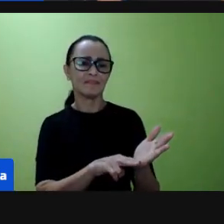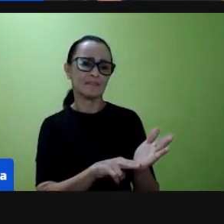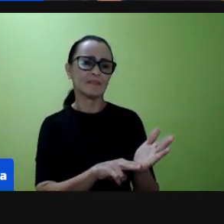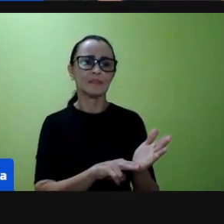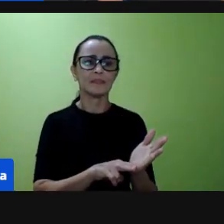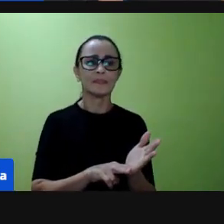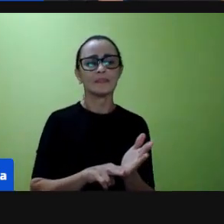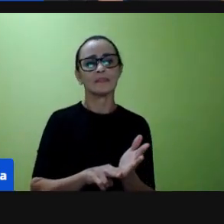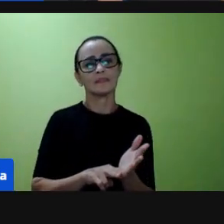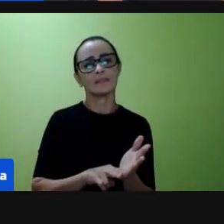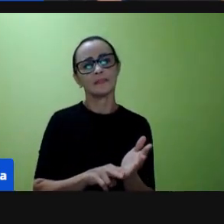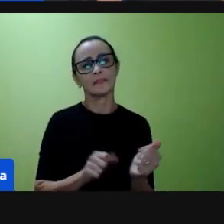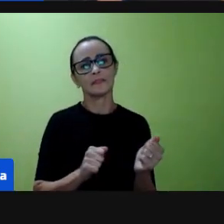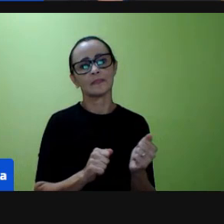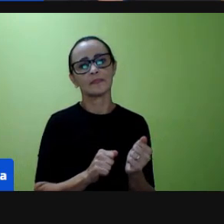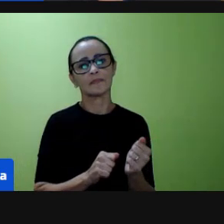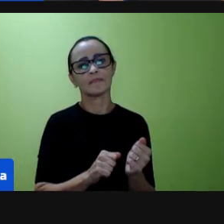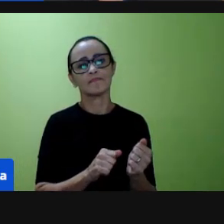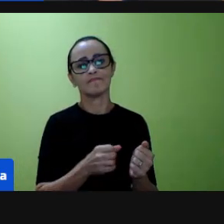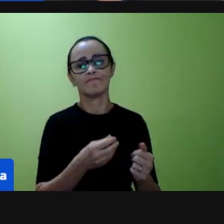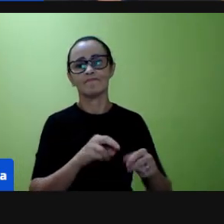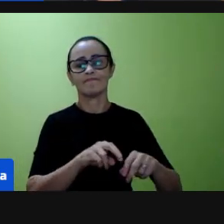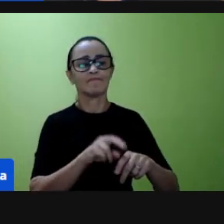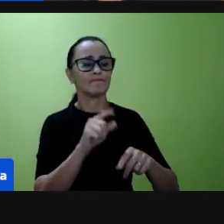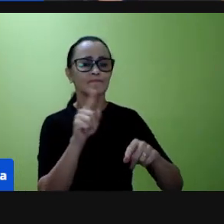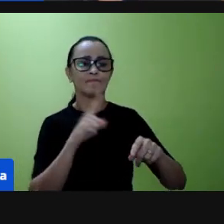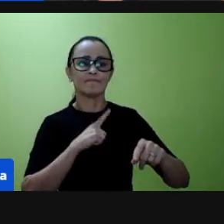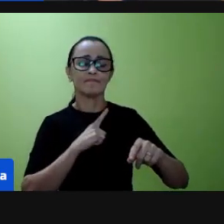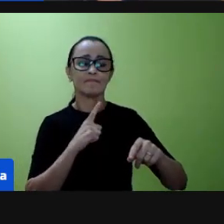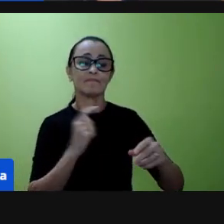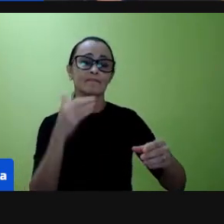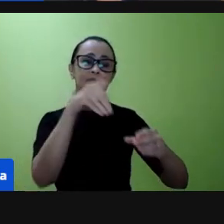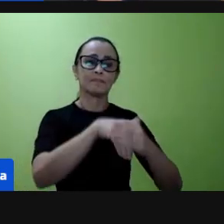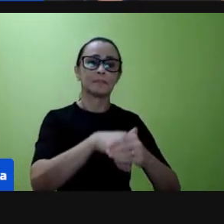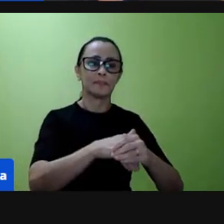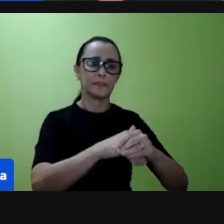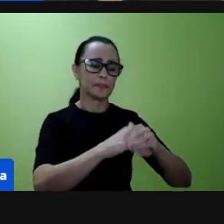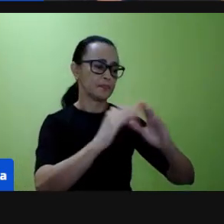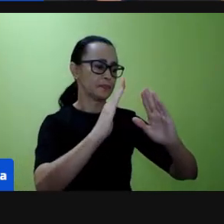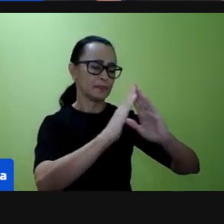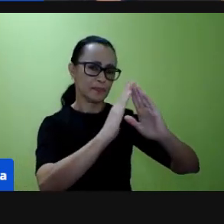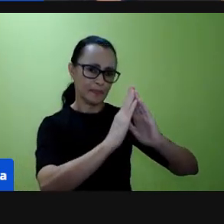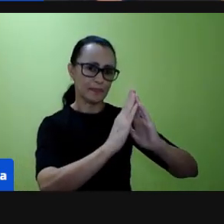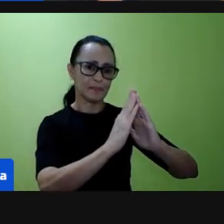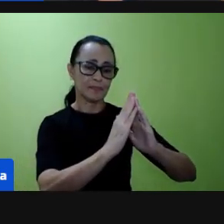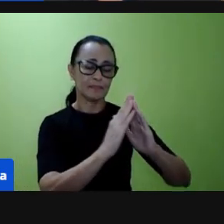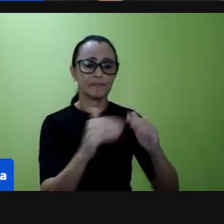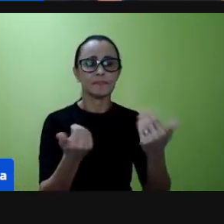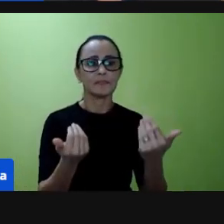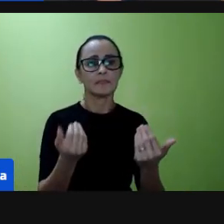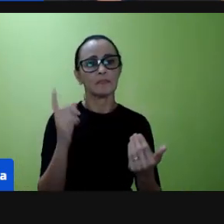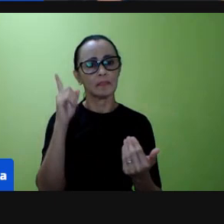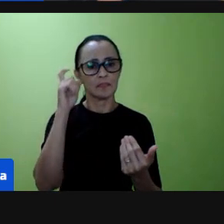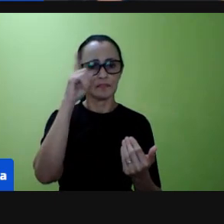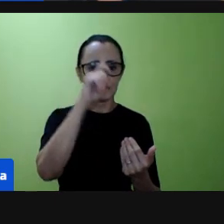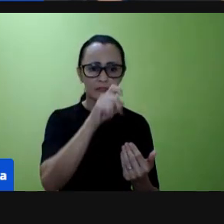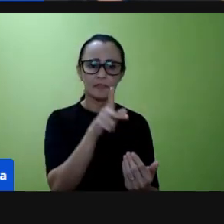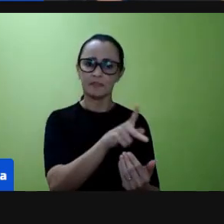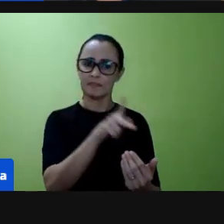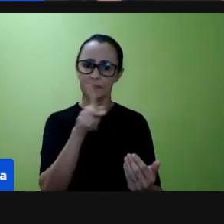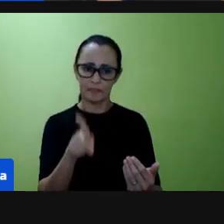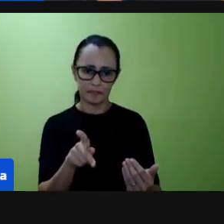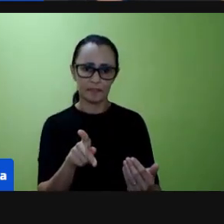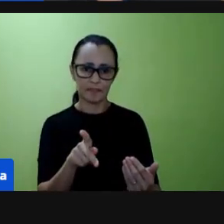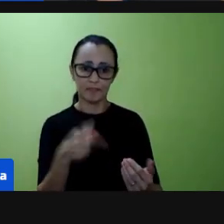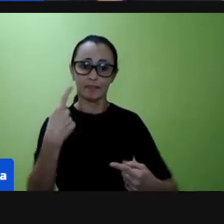Pouquíssima coisa vai tirar toda a atenção dele da nossa aula. Então, é uma competição desleal. Você vê o nosso empenho como tem que